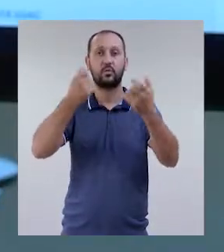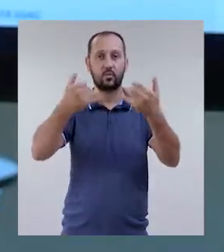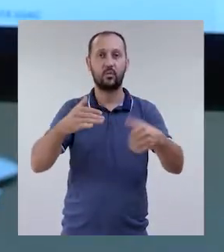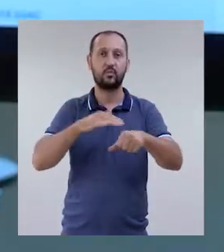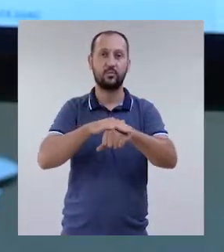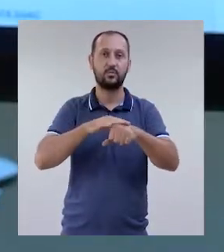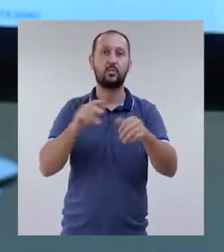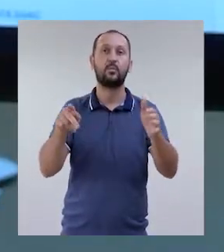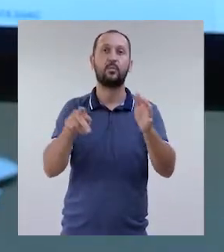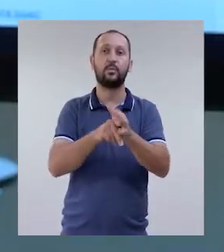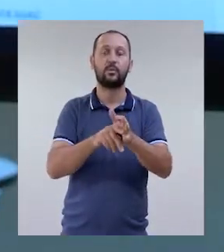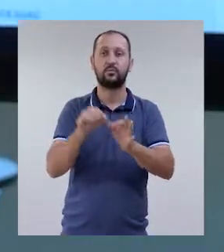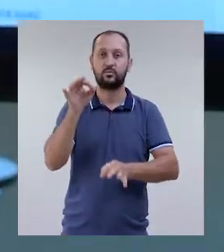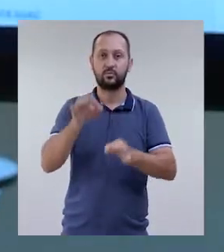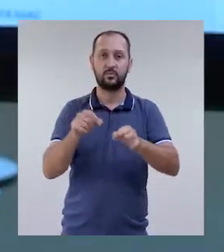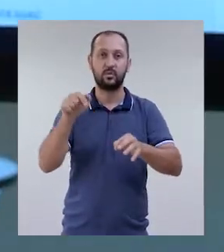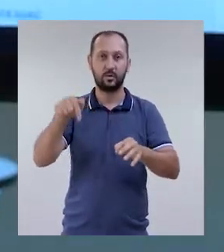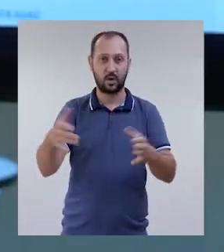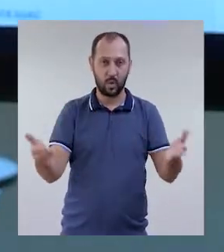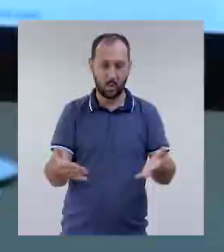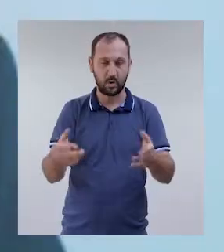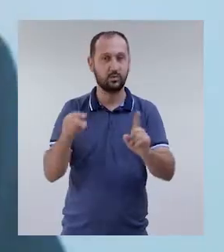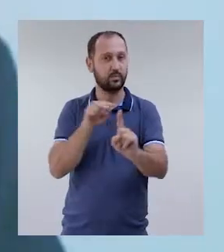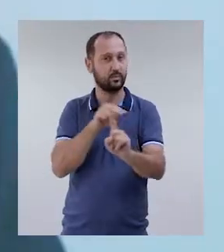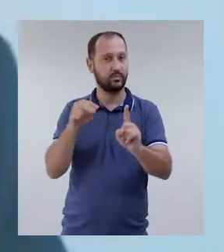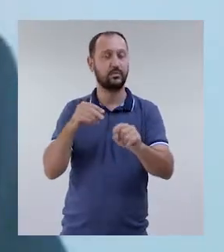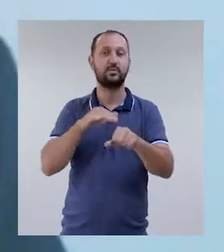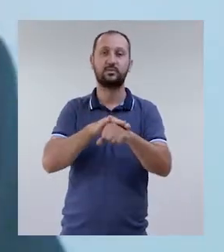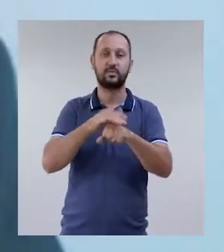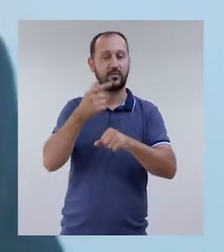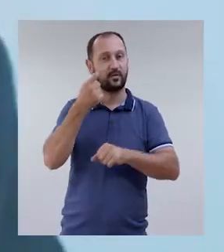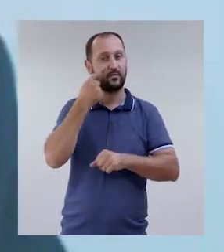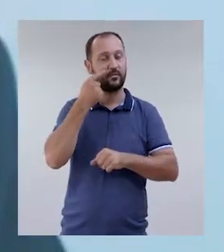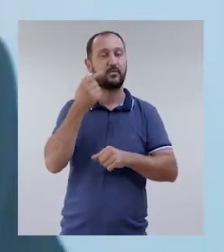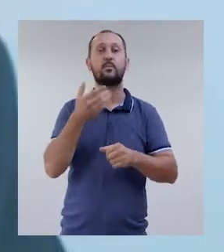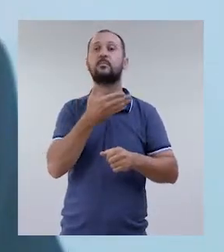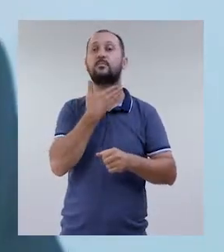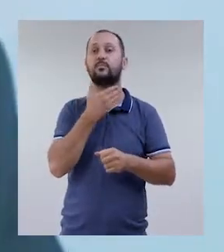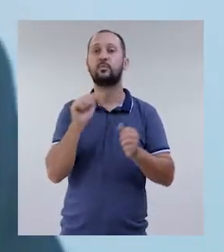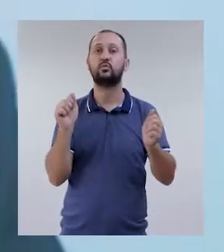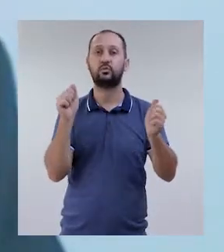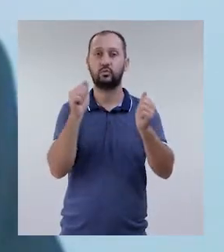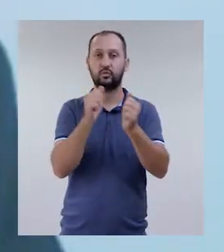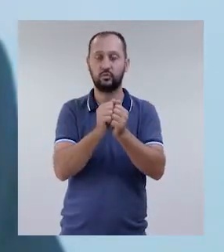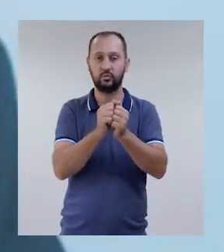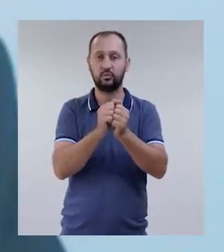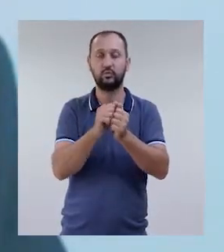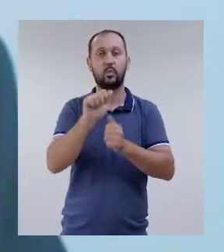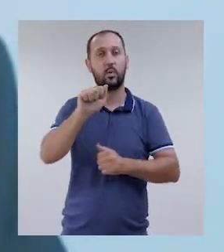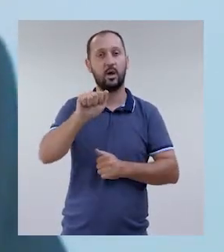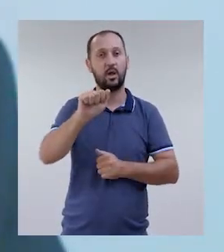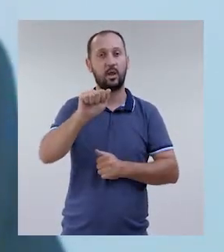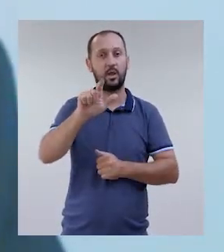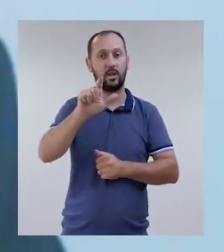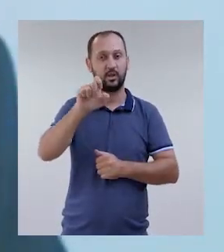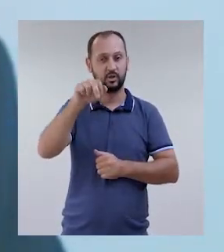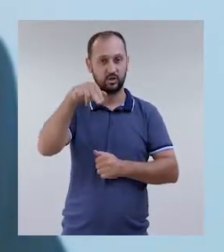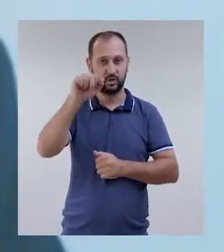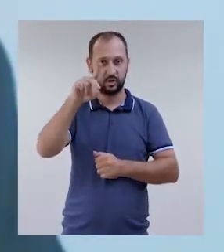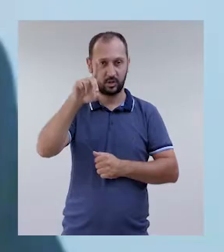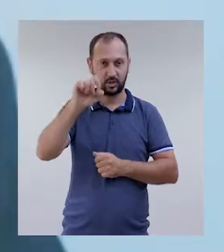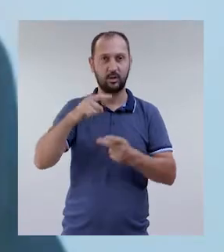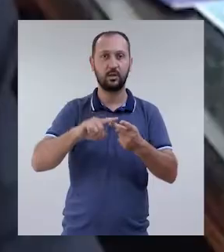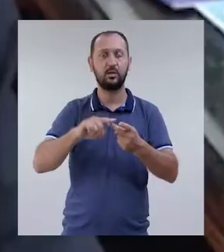experiência, nada melhor do que falar com os próprios julgadores. Nesta edição do Ponto de Vista, você assiste um bate-papo com o desembargador